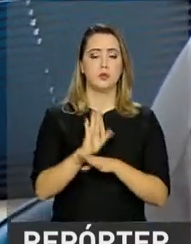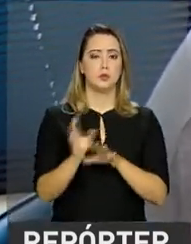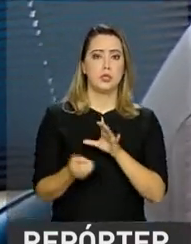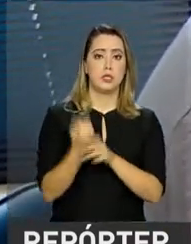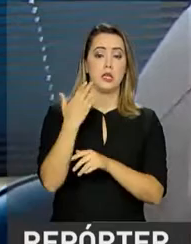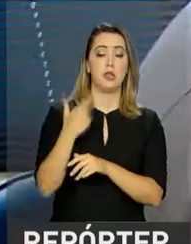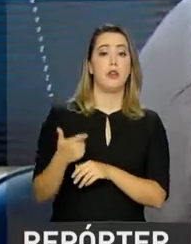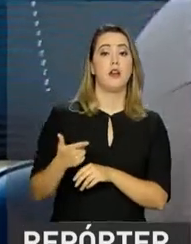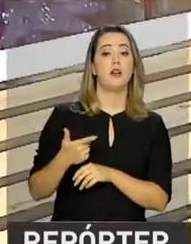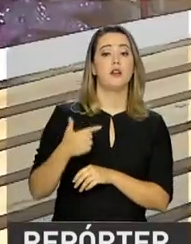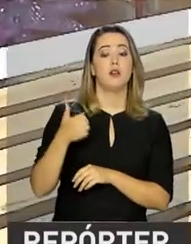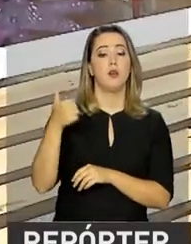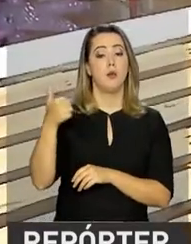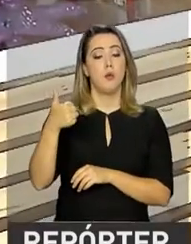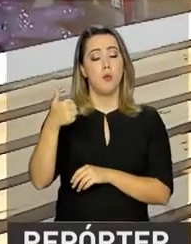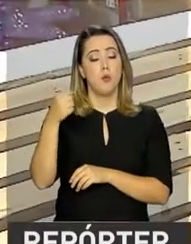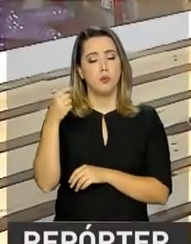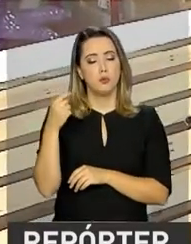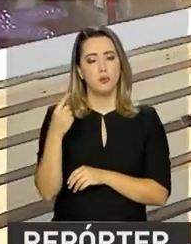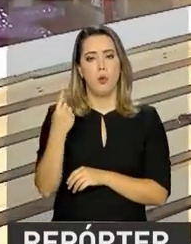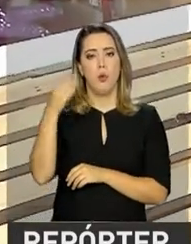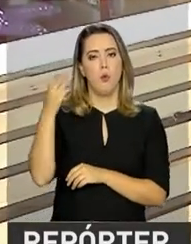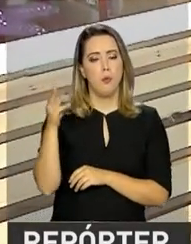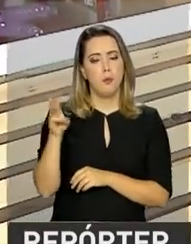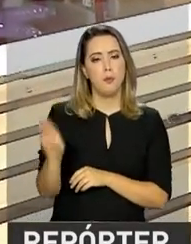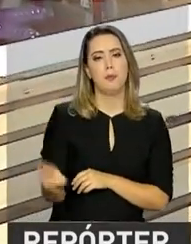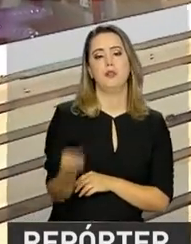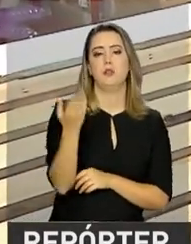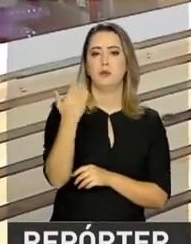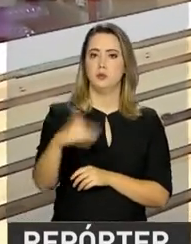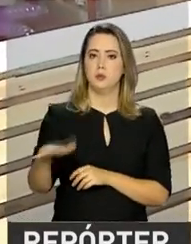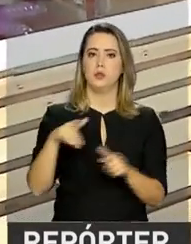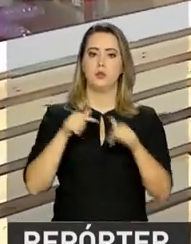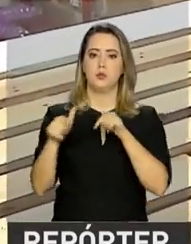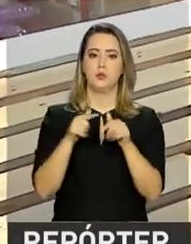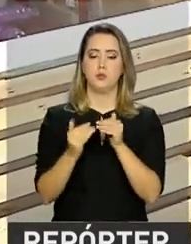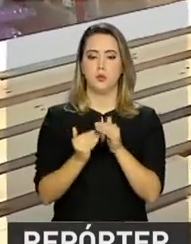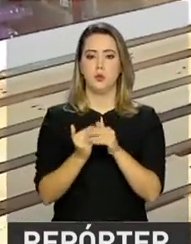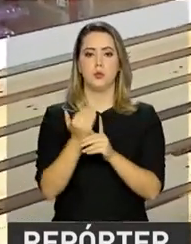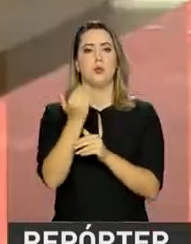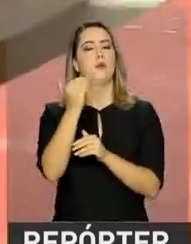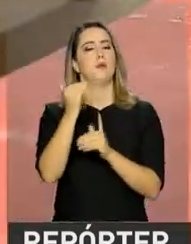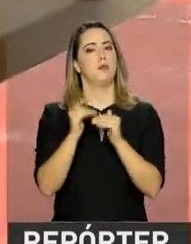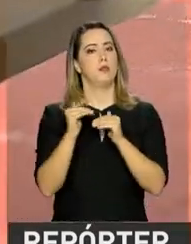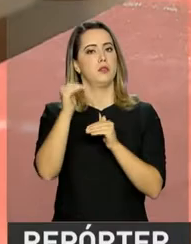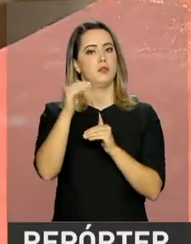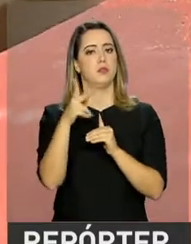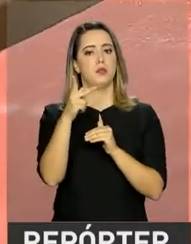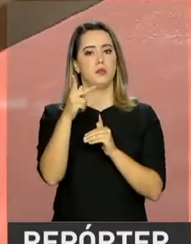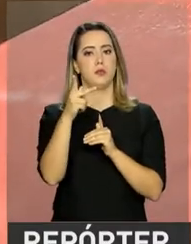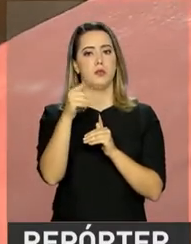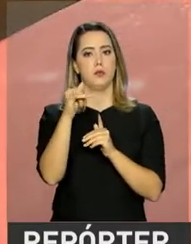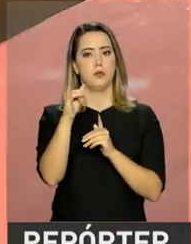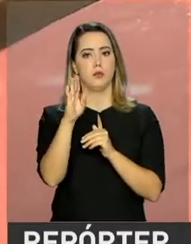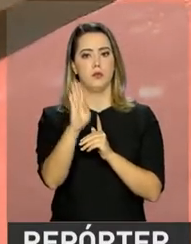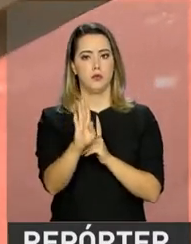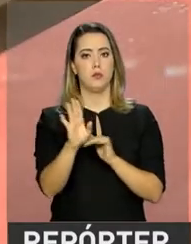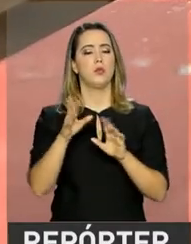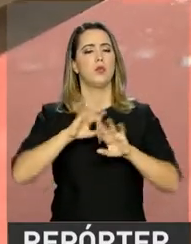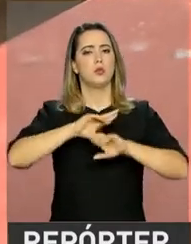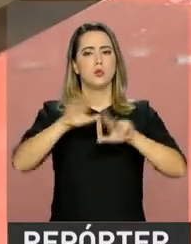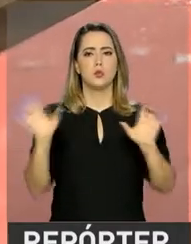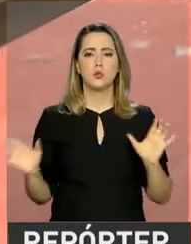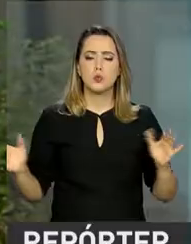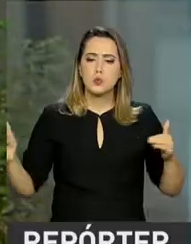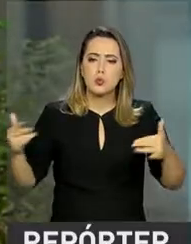gerar 1,5 milhão de empregos nos próximos anos e aumentar o Produto Interno Bruto, que é a soma de todas as riquezas